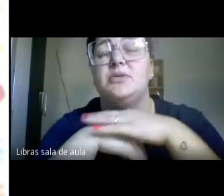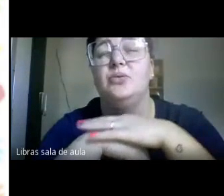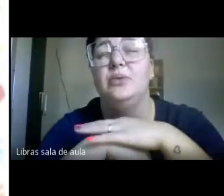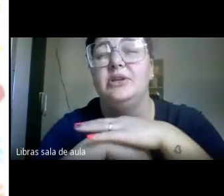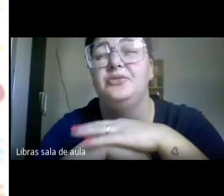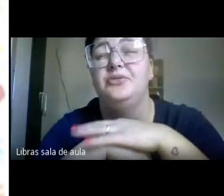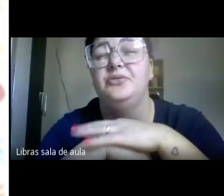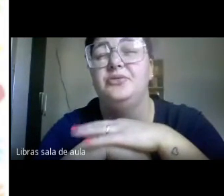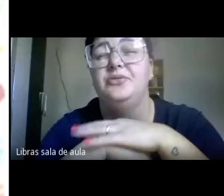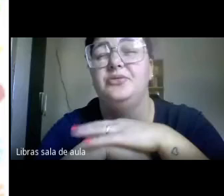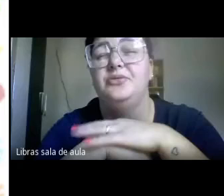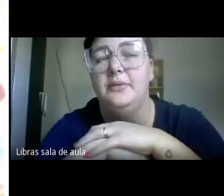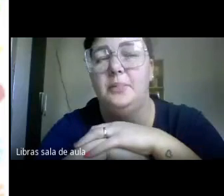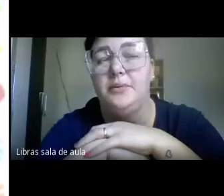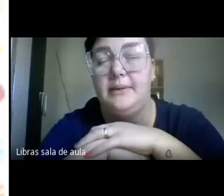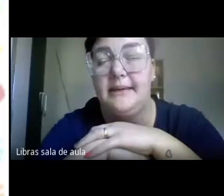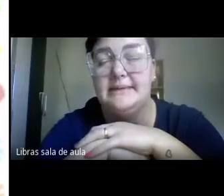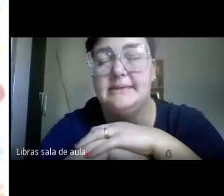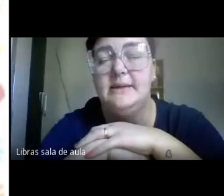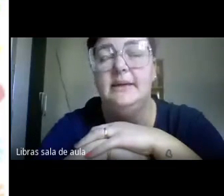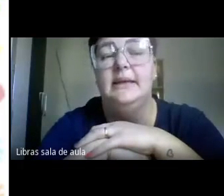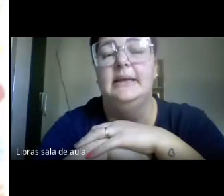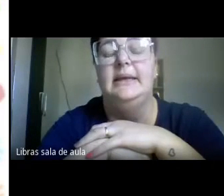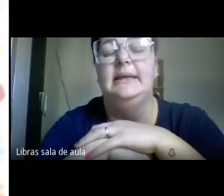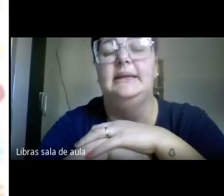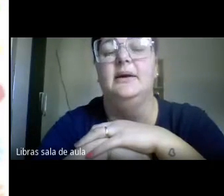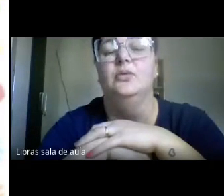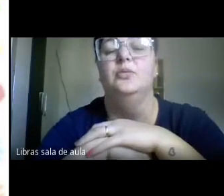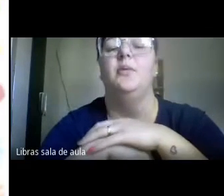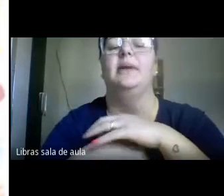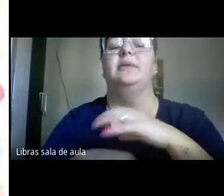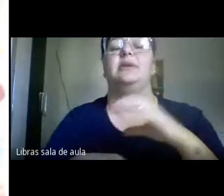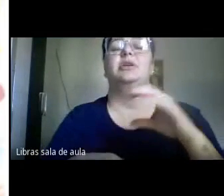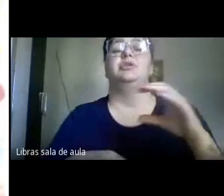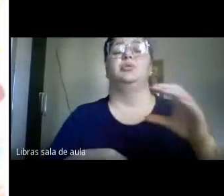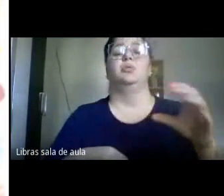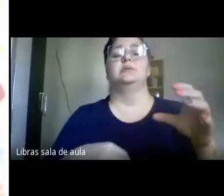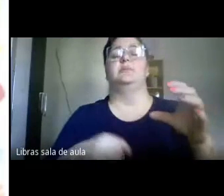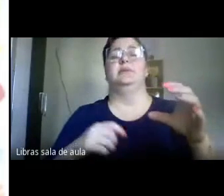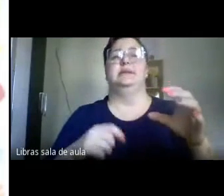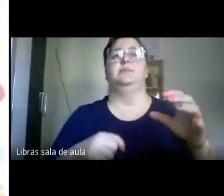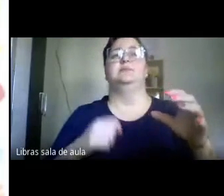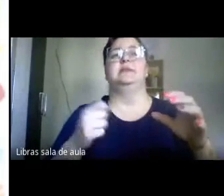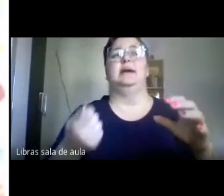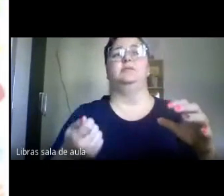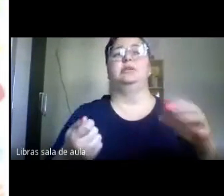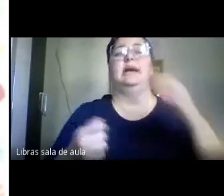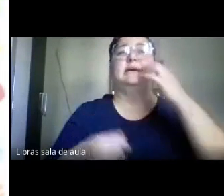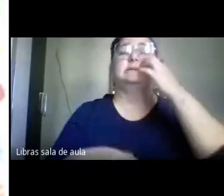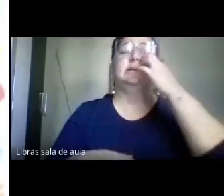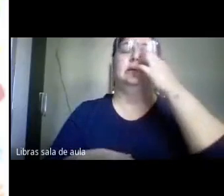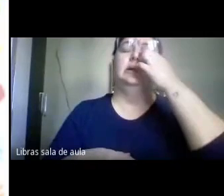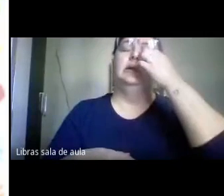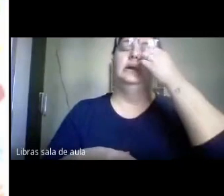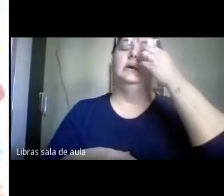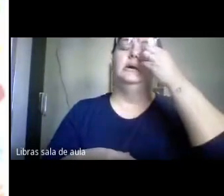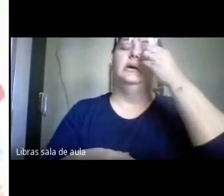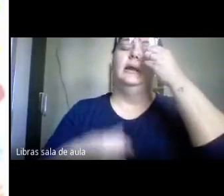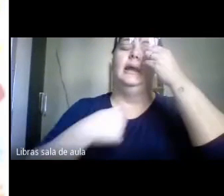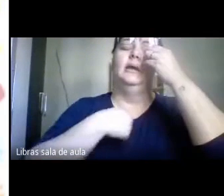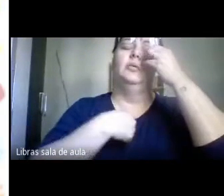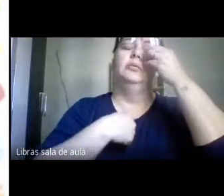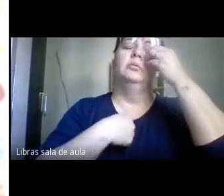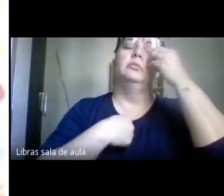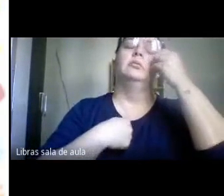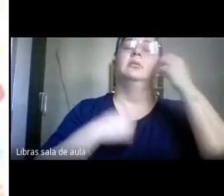uma estrutura diferente da língua portuguesa. Então, no momento que a gente usa, por exemplo, o sinal de casa,